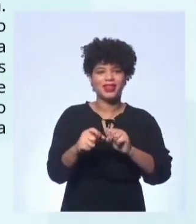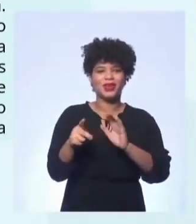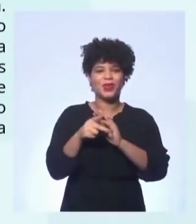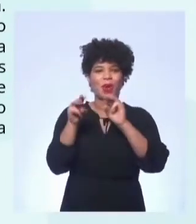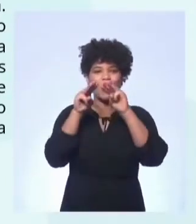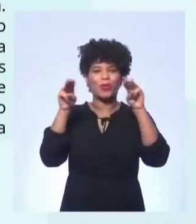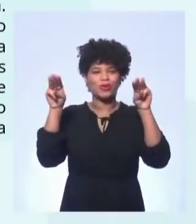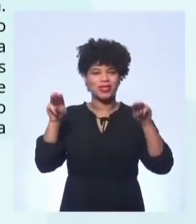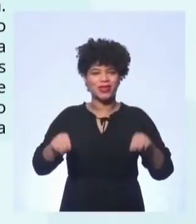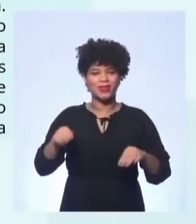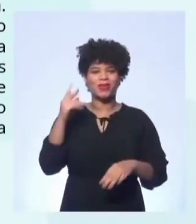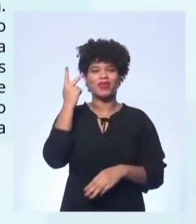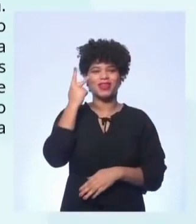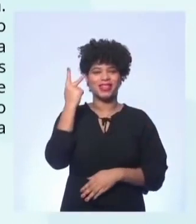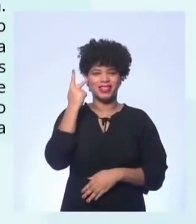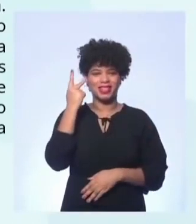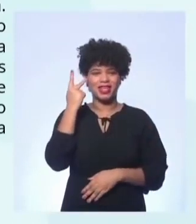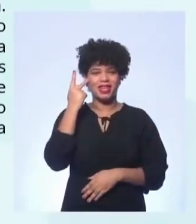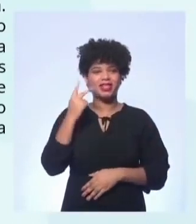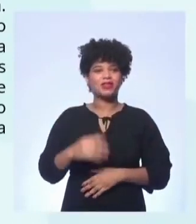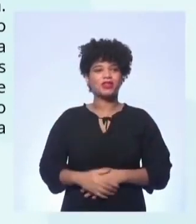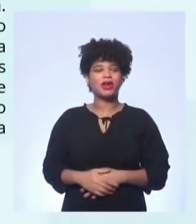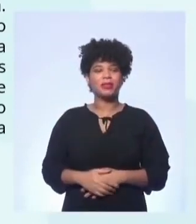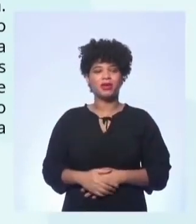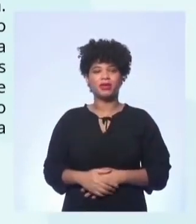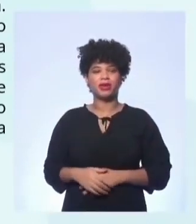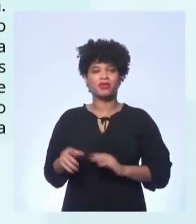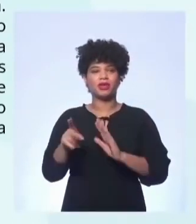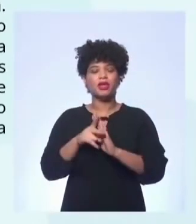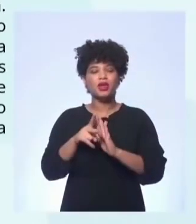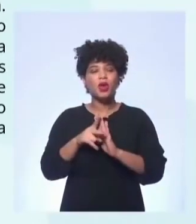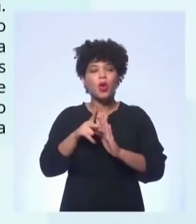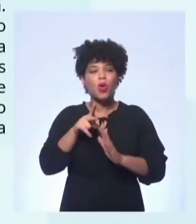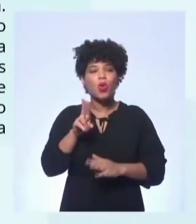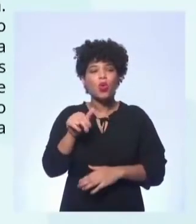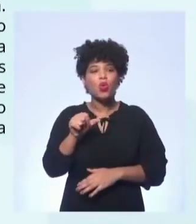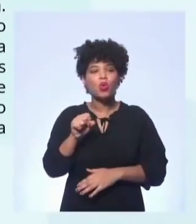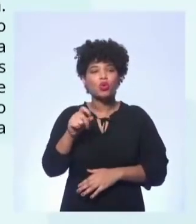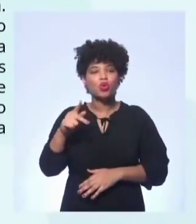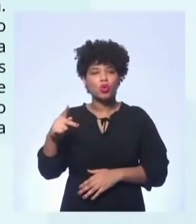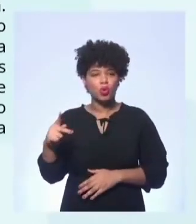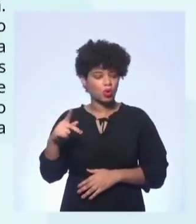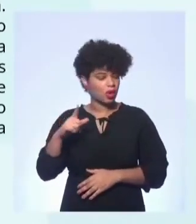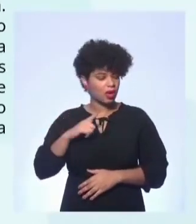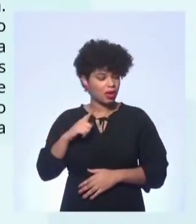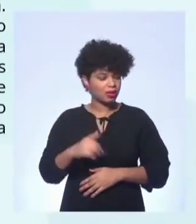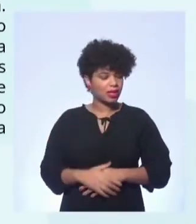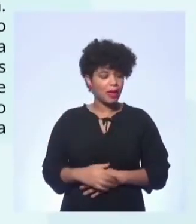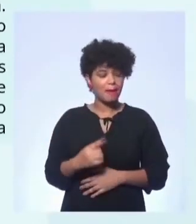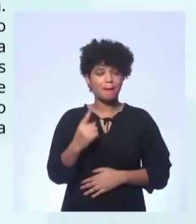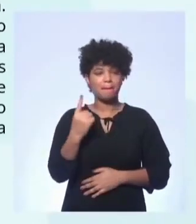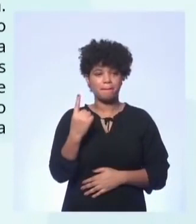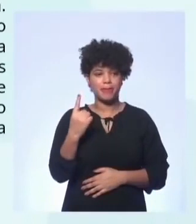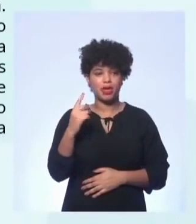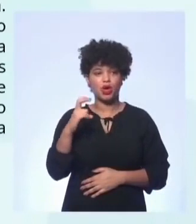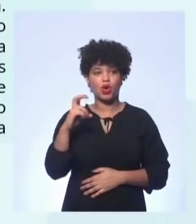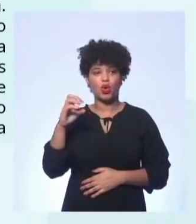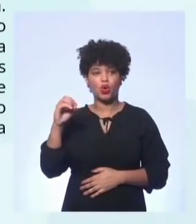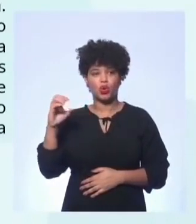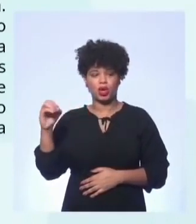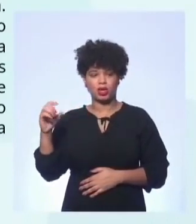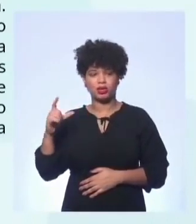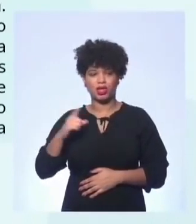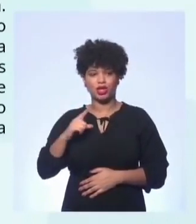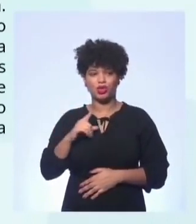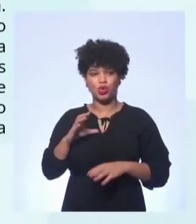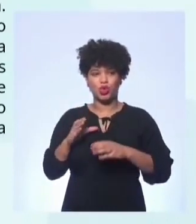Museu Paulista da USP. No dia 22 de abril de 1500, a